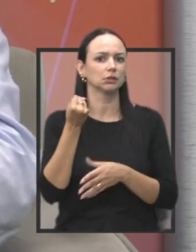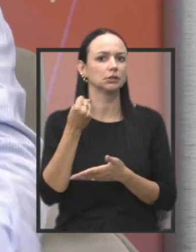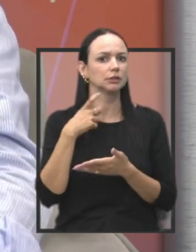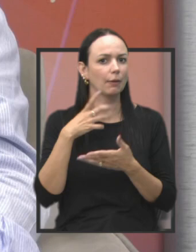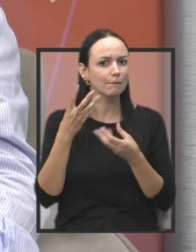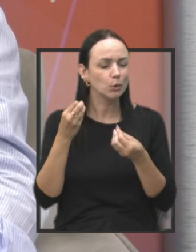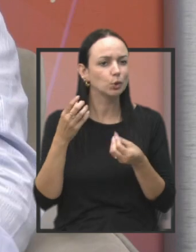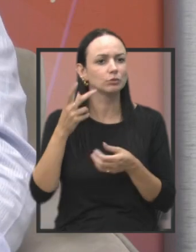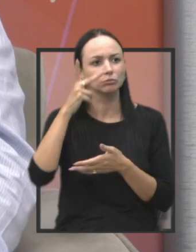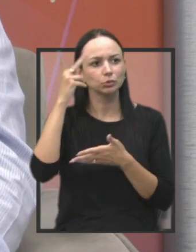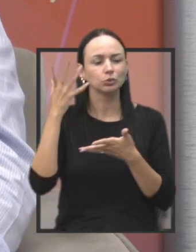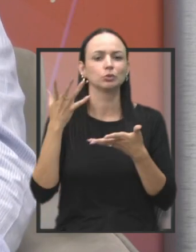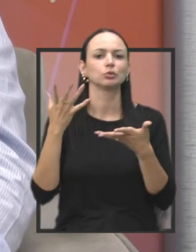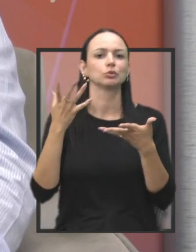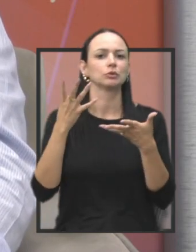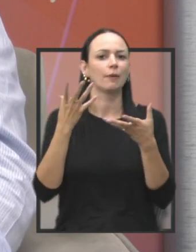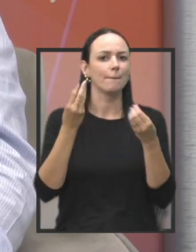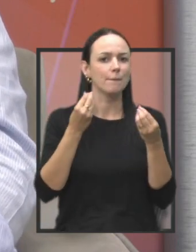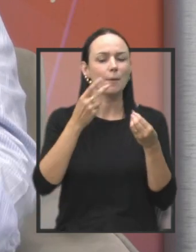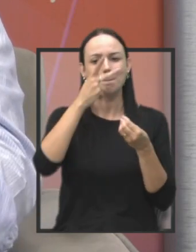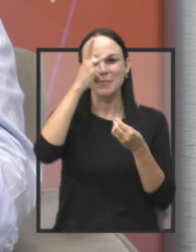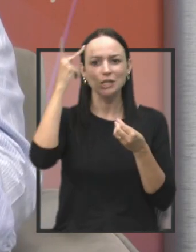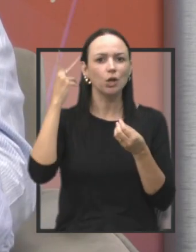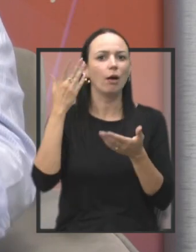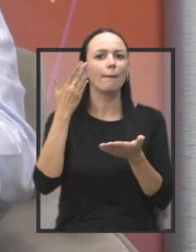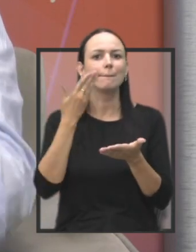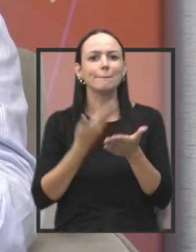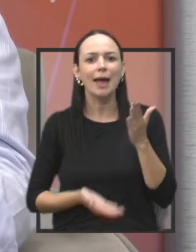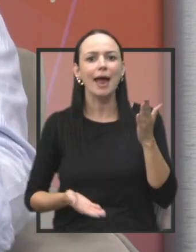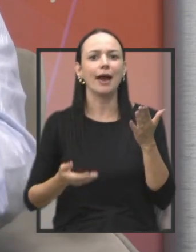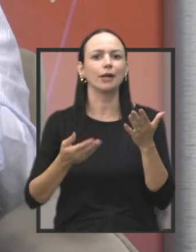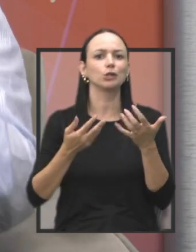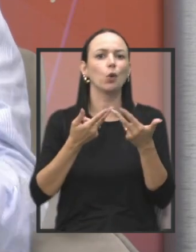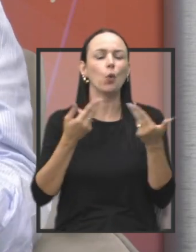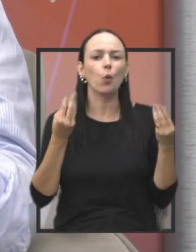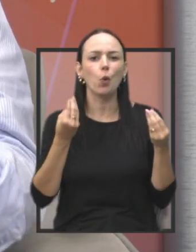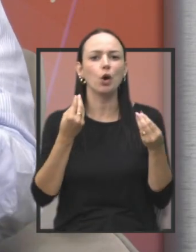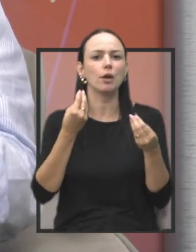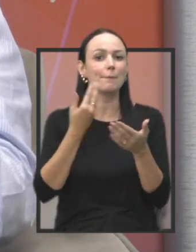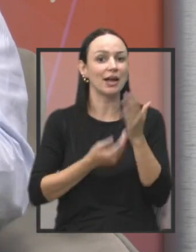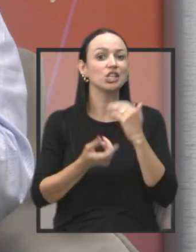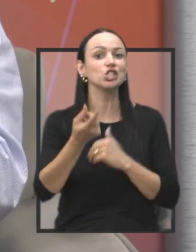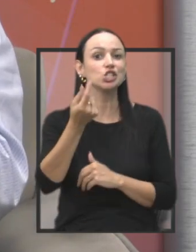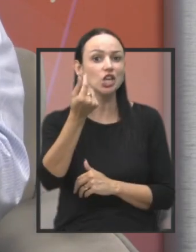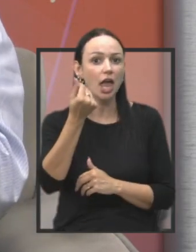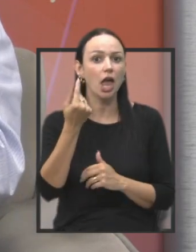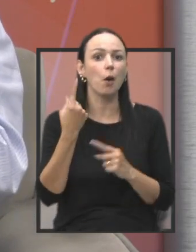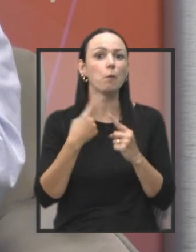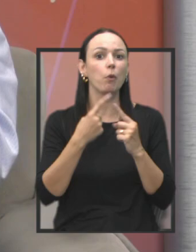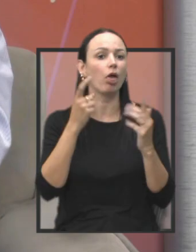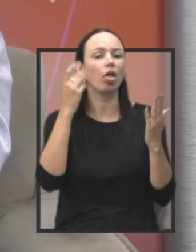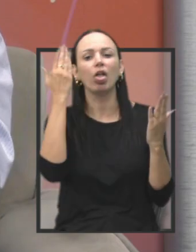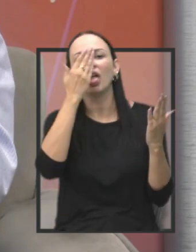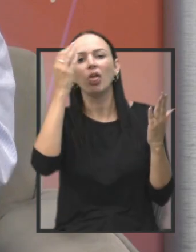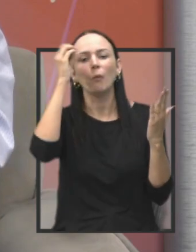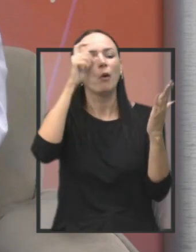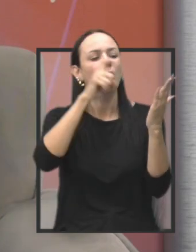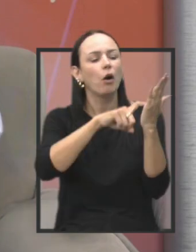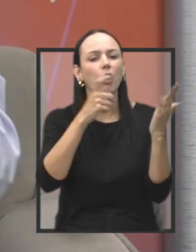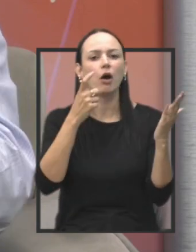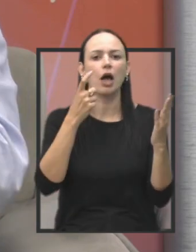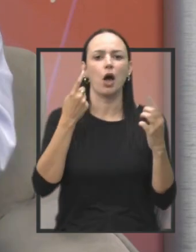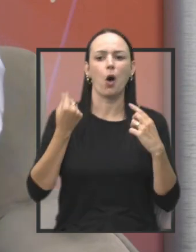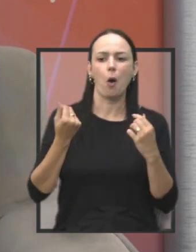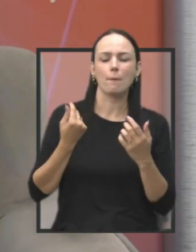diariamente a gente ouve essa questão de pessoas que caem em golpe e perdem muito dinheiro que faz falta para a pessoa comer, para a